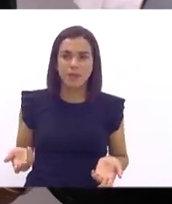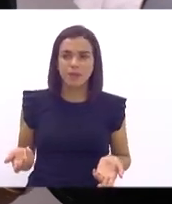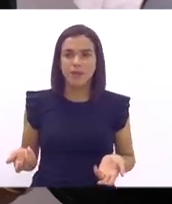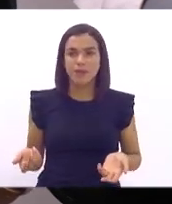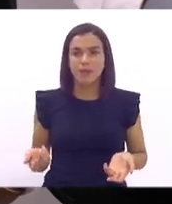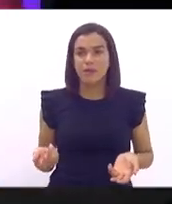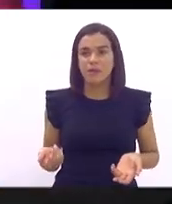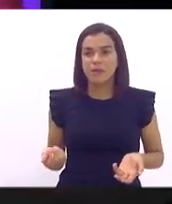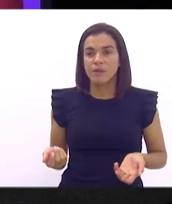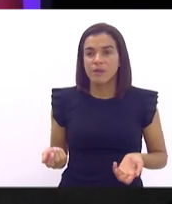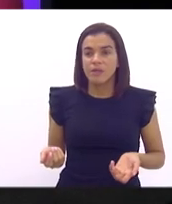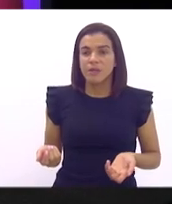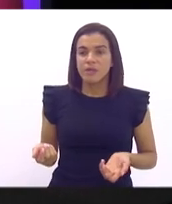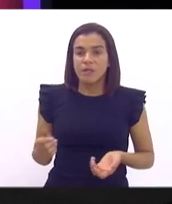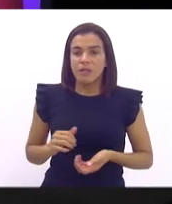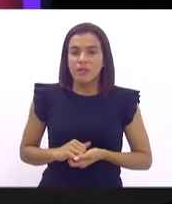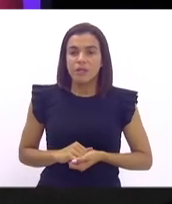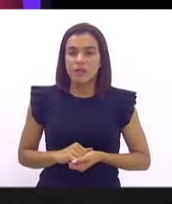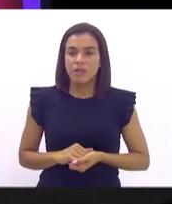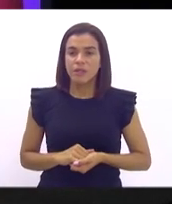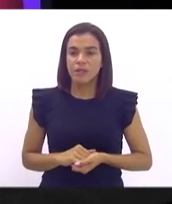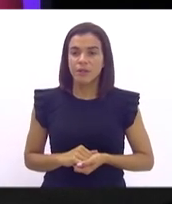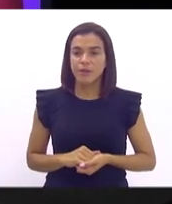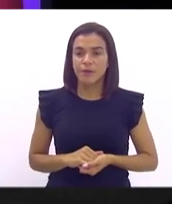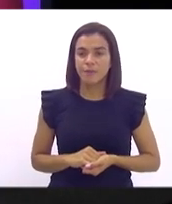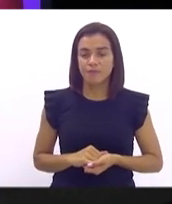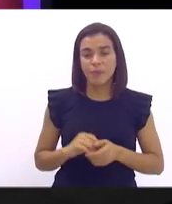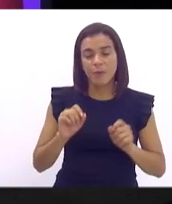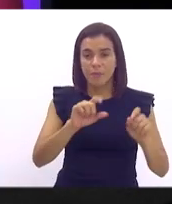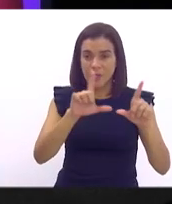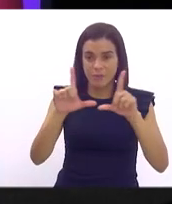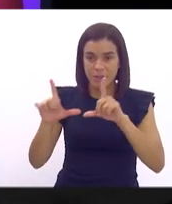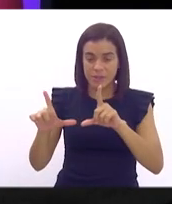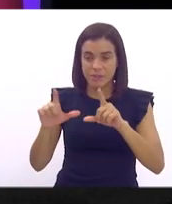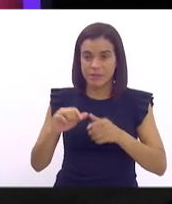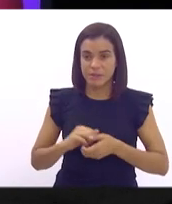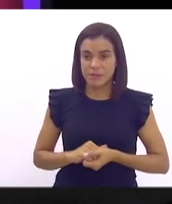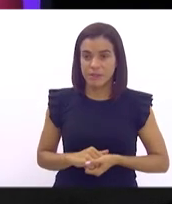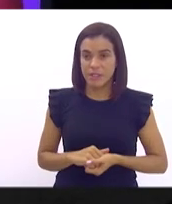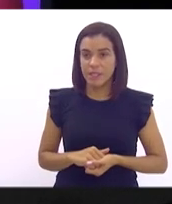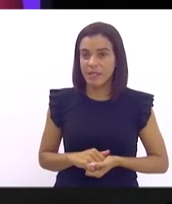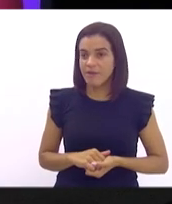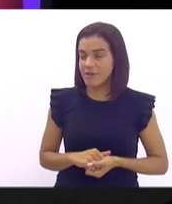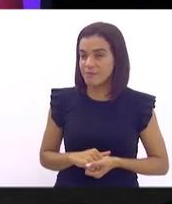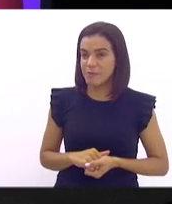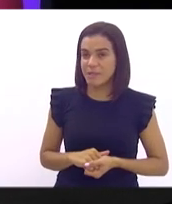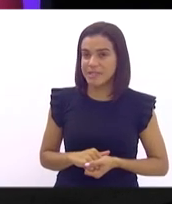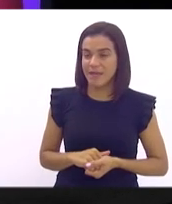Pode passar? Pode passar, Rafael.